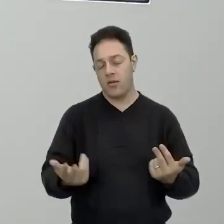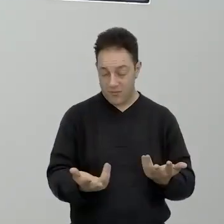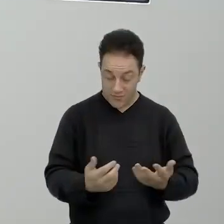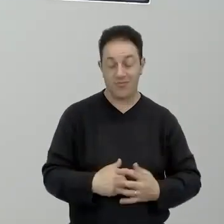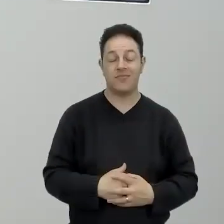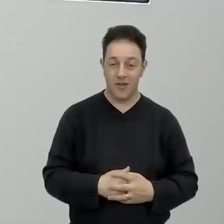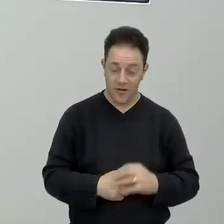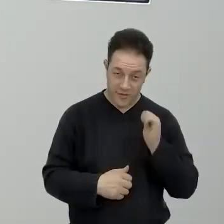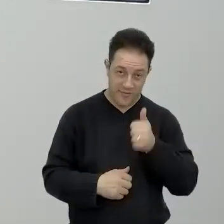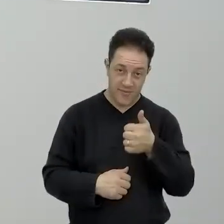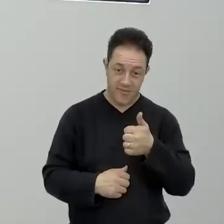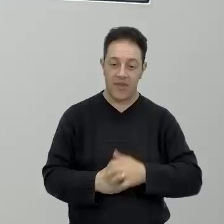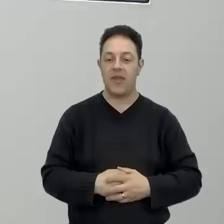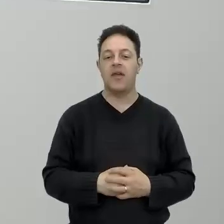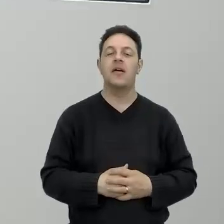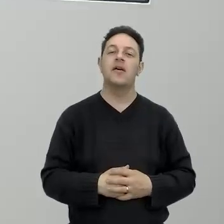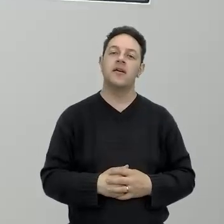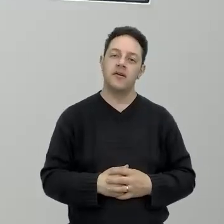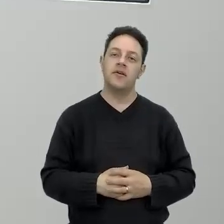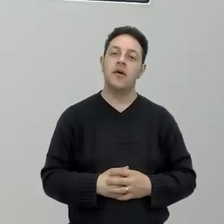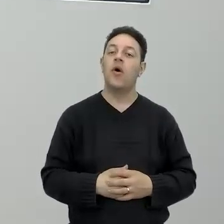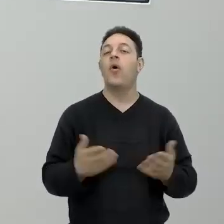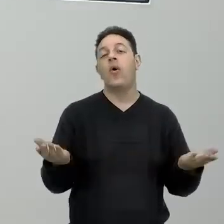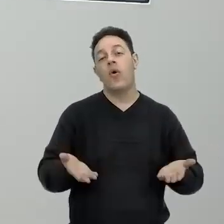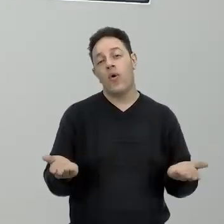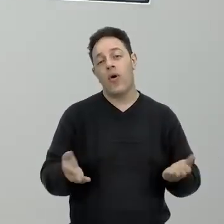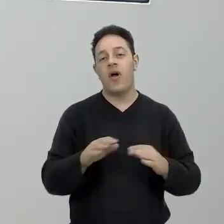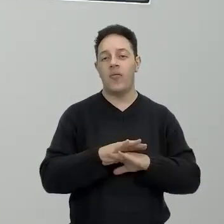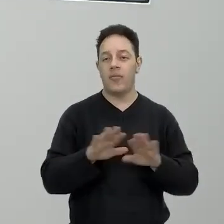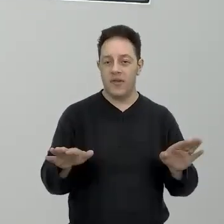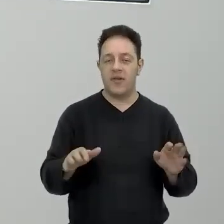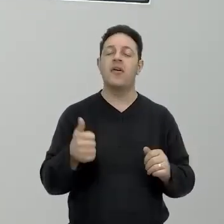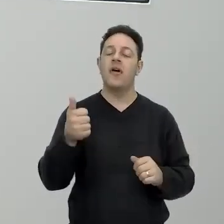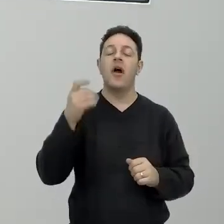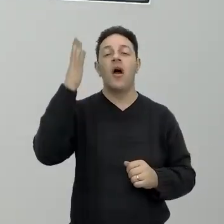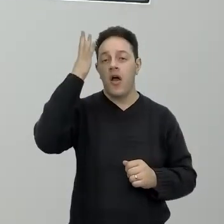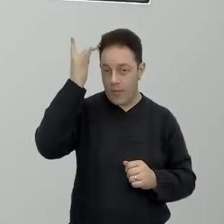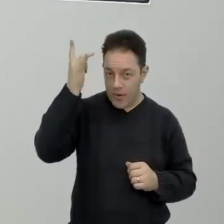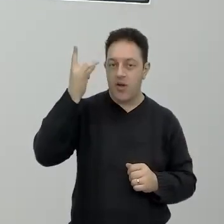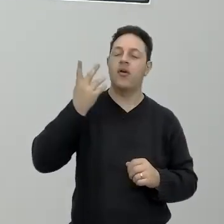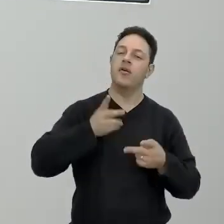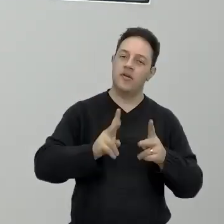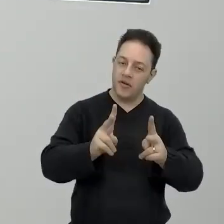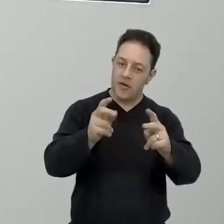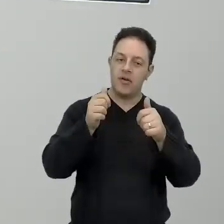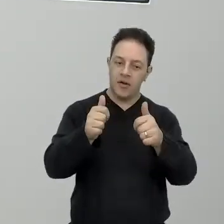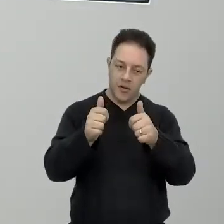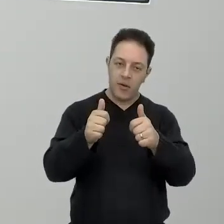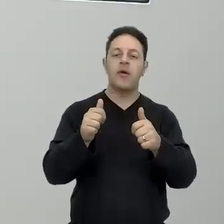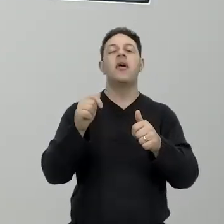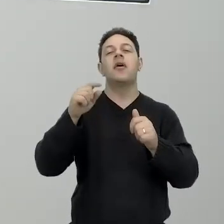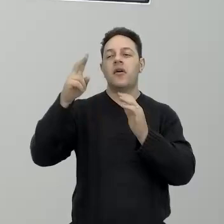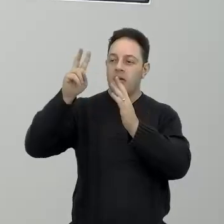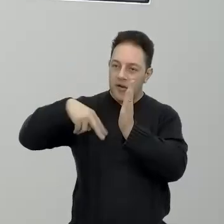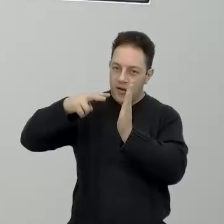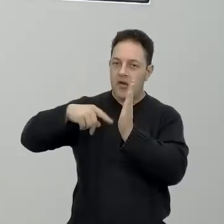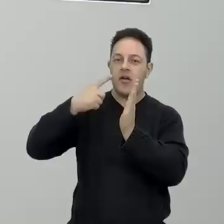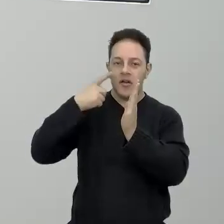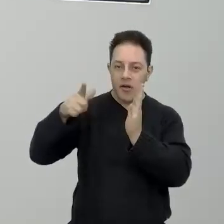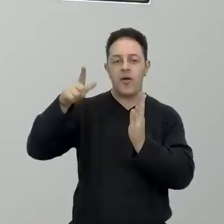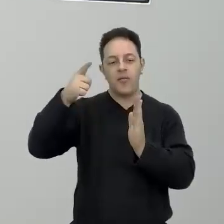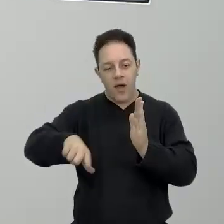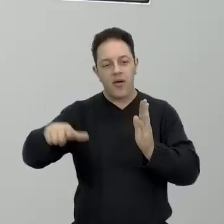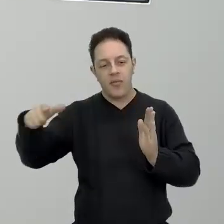Tá certo, pessoal? Então, por hoje é só. Amanhã a gente continua lendo mais outras